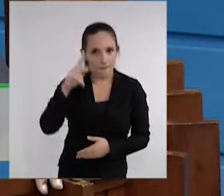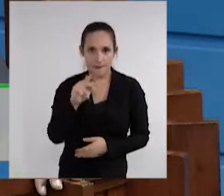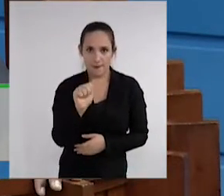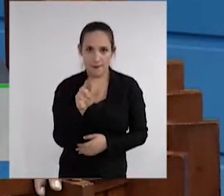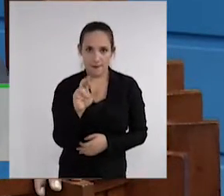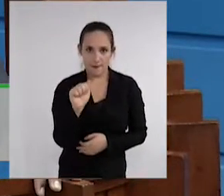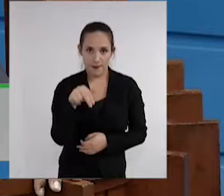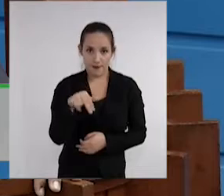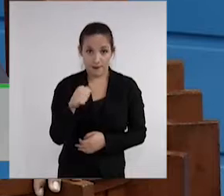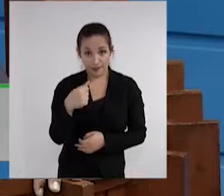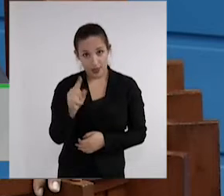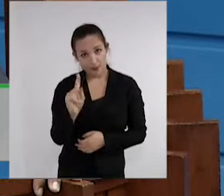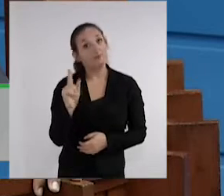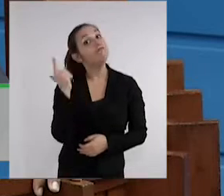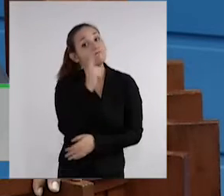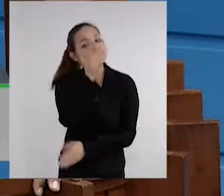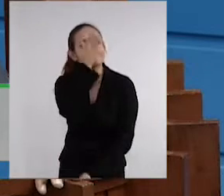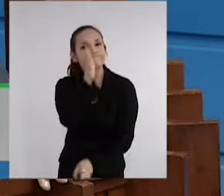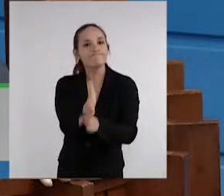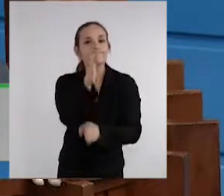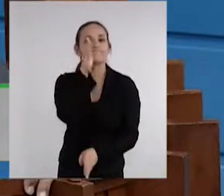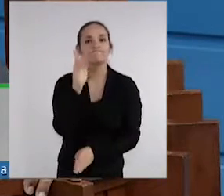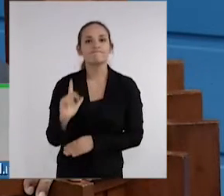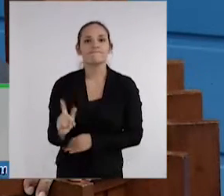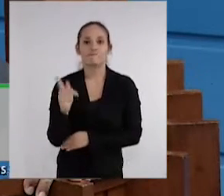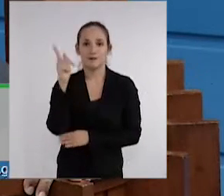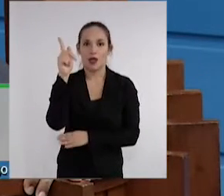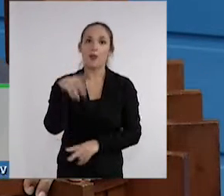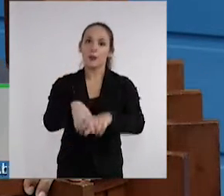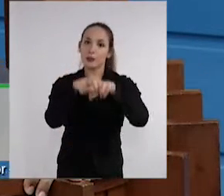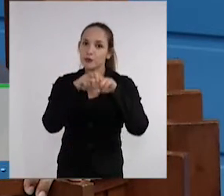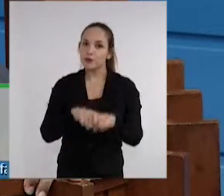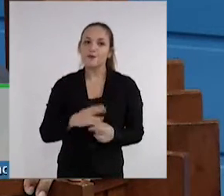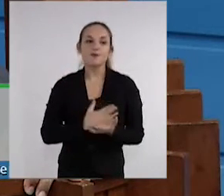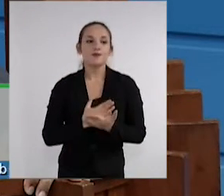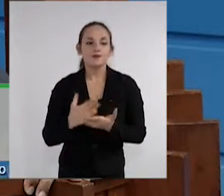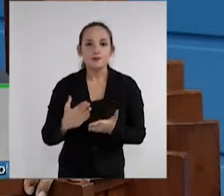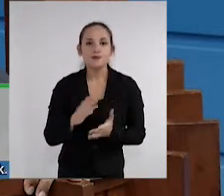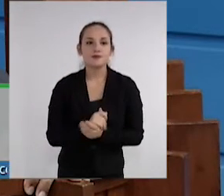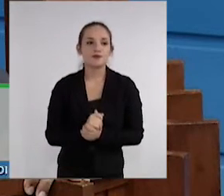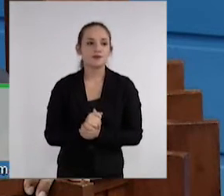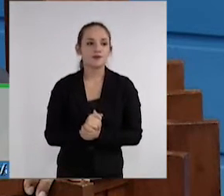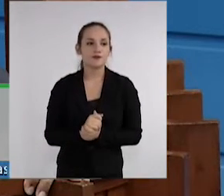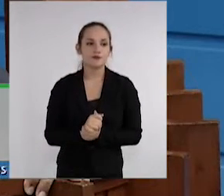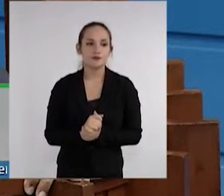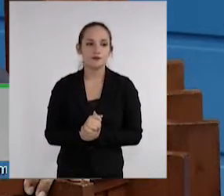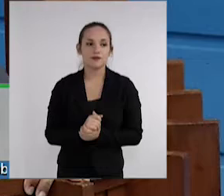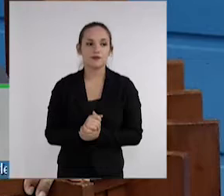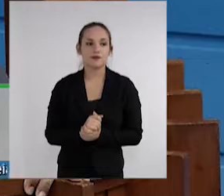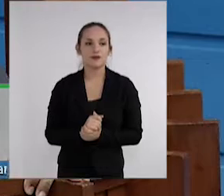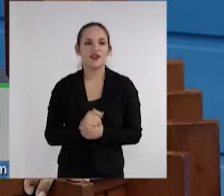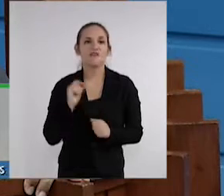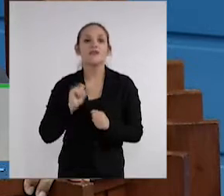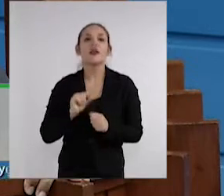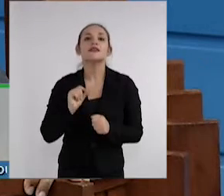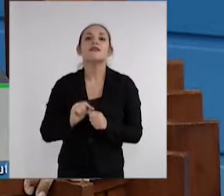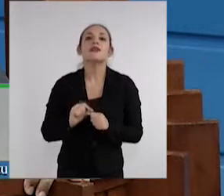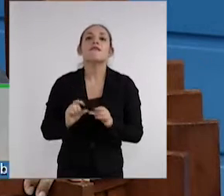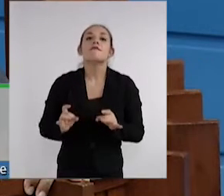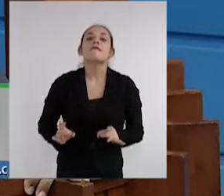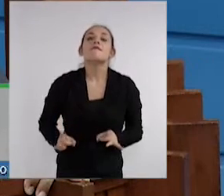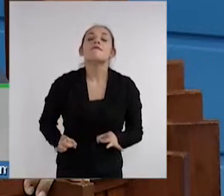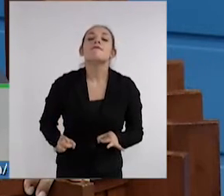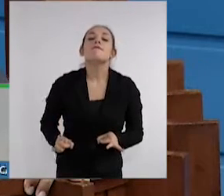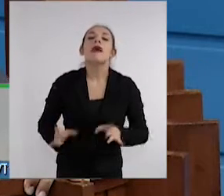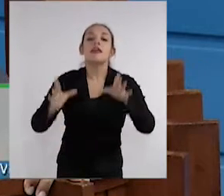a existência do gás e, a partir daí, ela começou a trabalhar no leilão de lotes